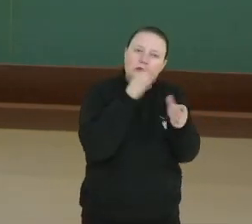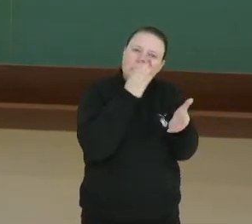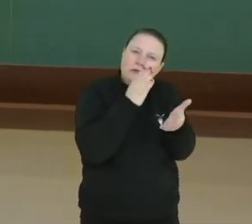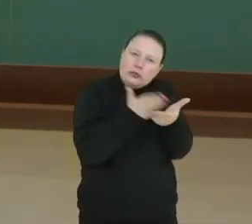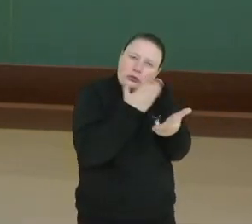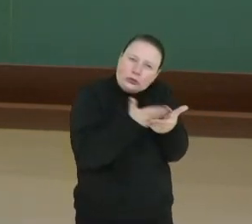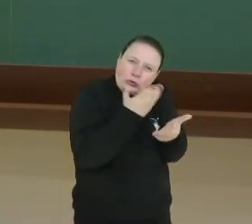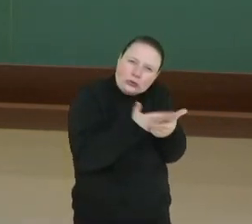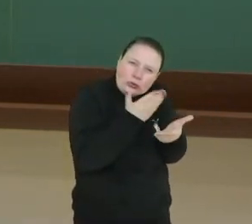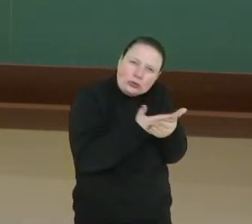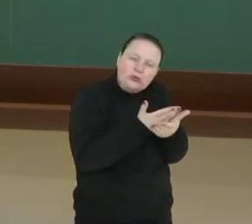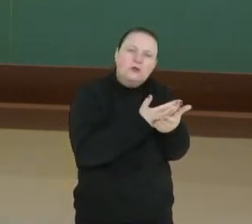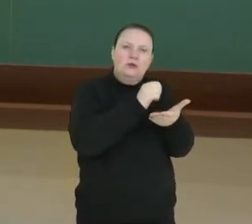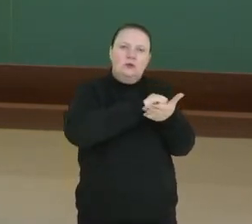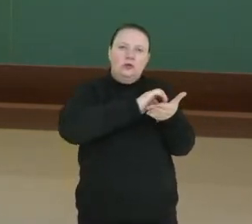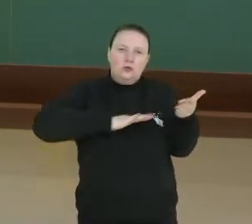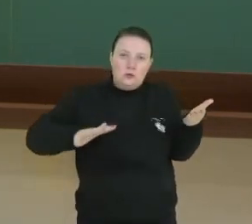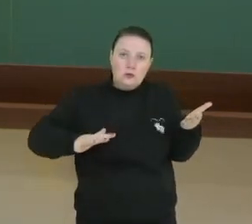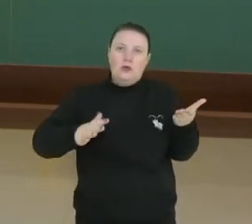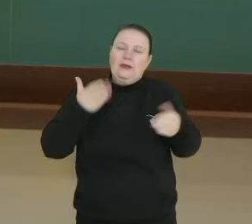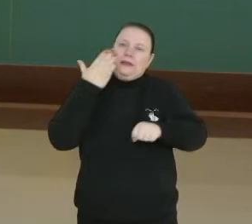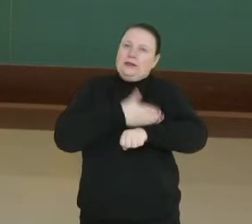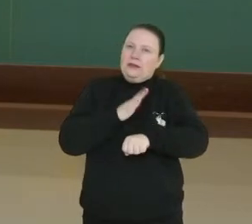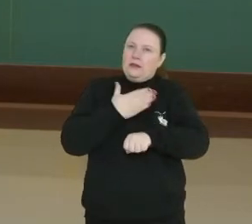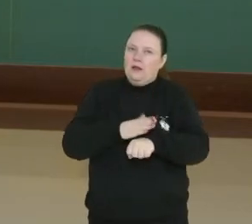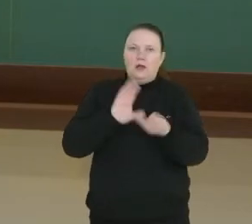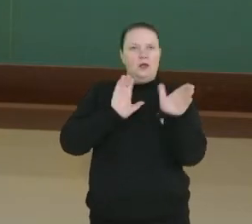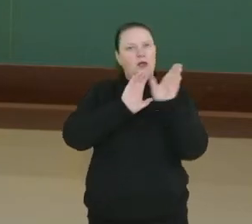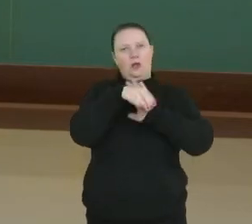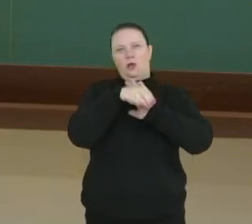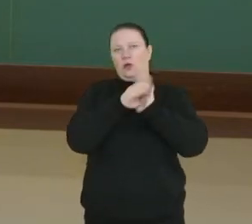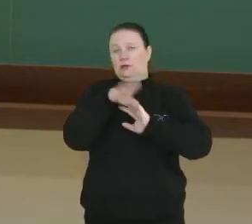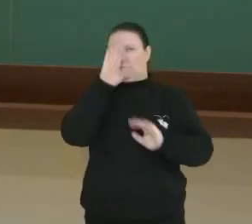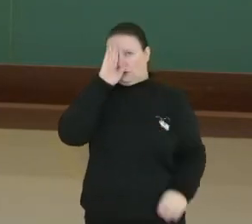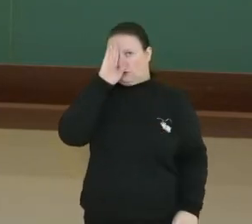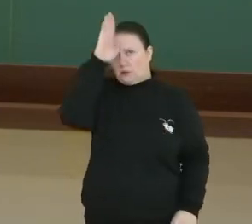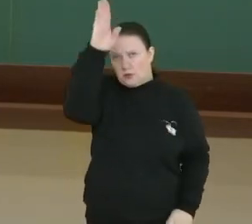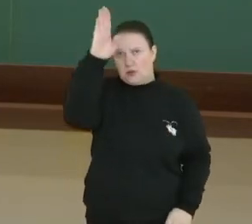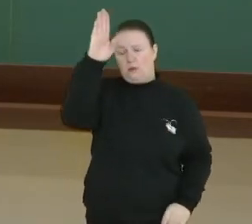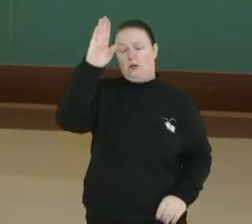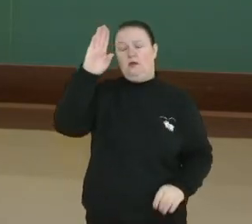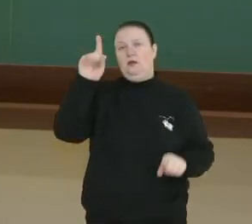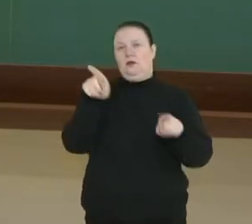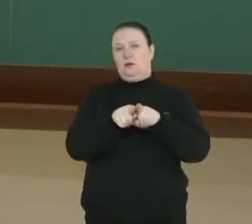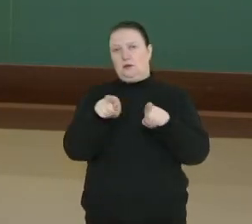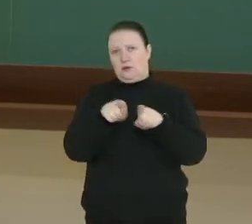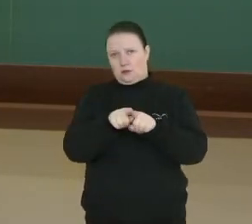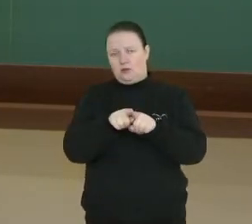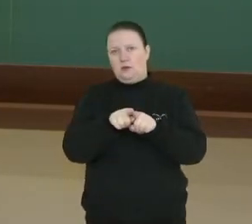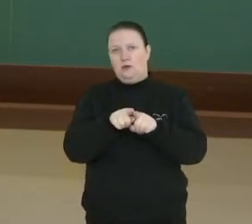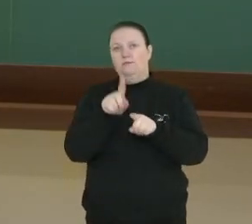e treina, porque são conceitos fundamentais dentro da geometria,